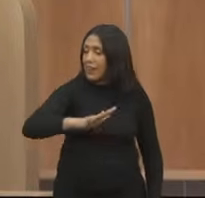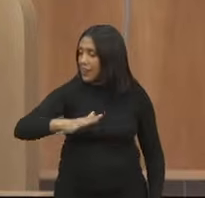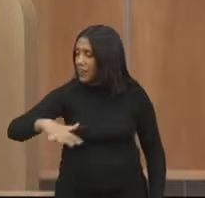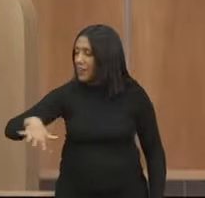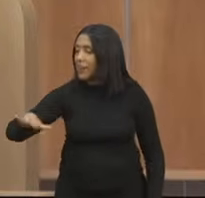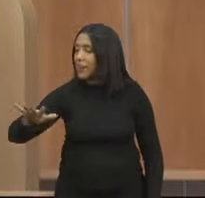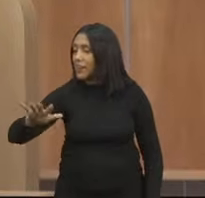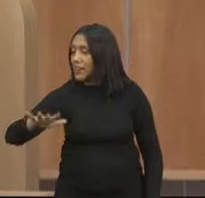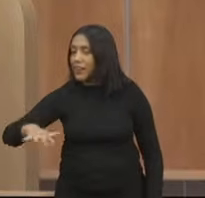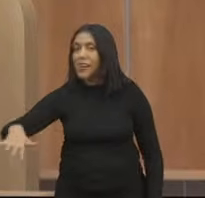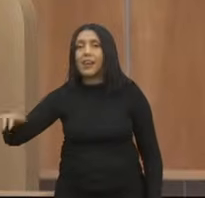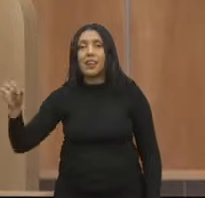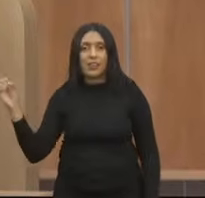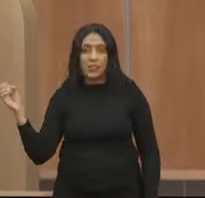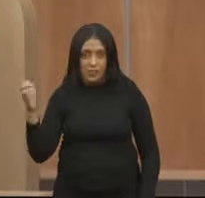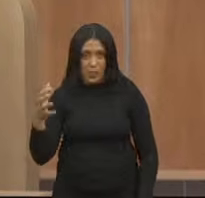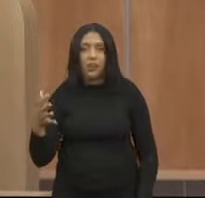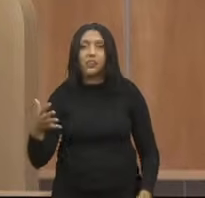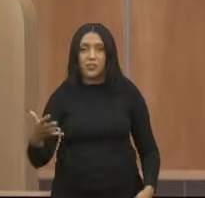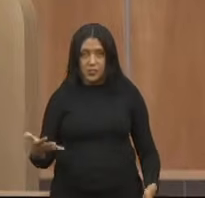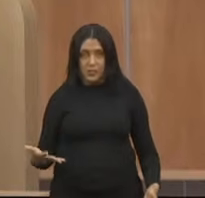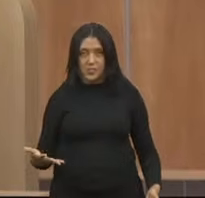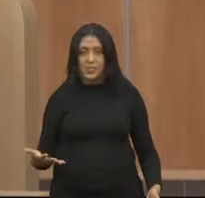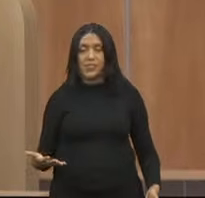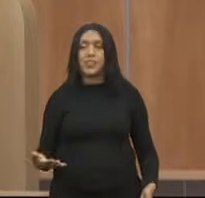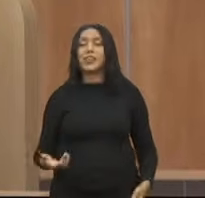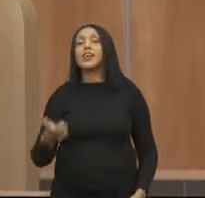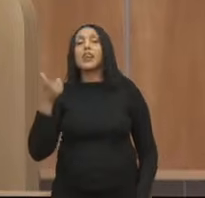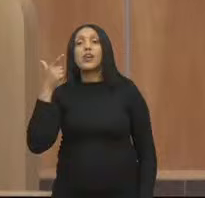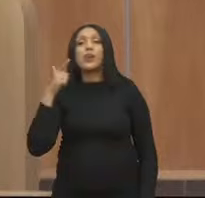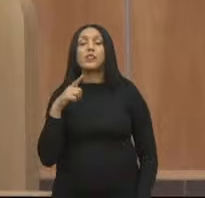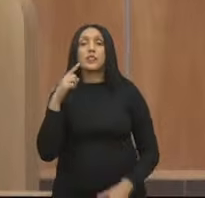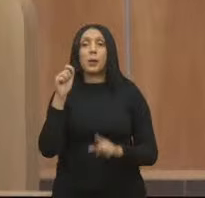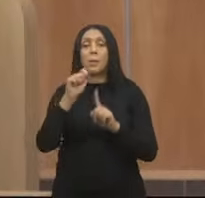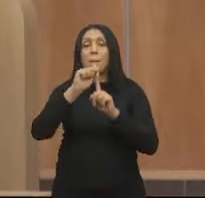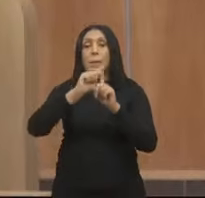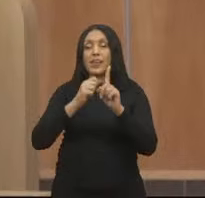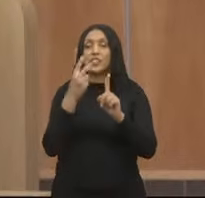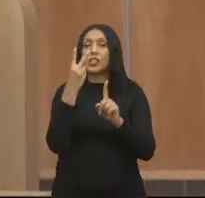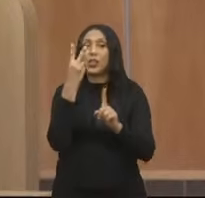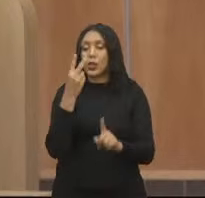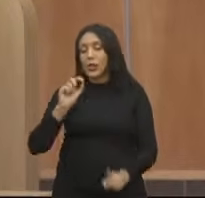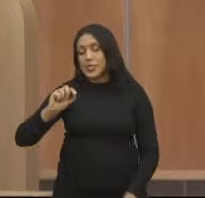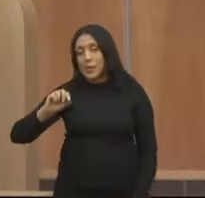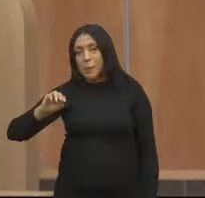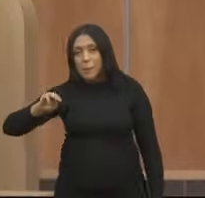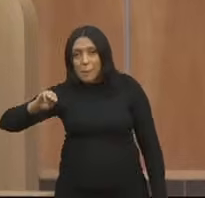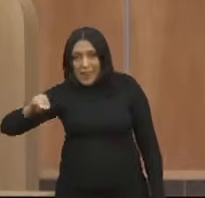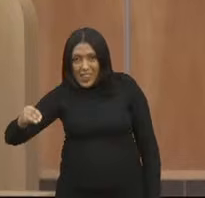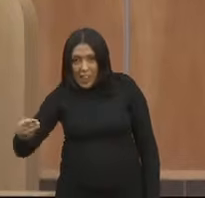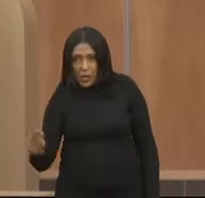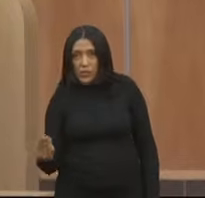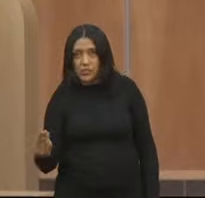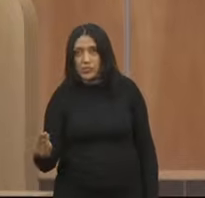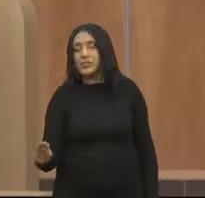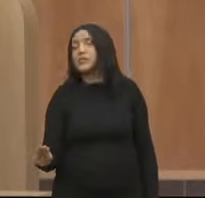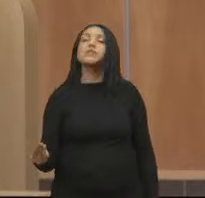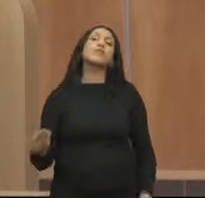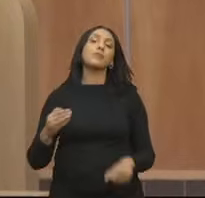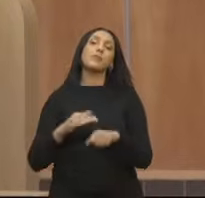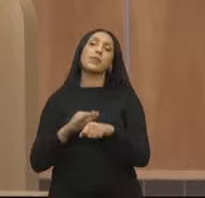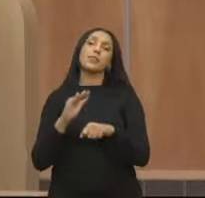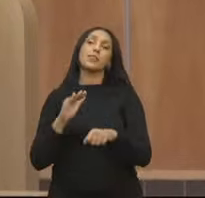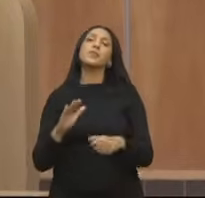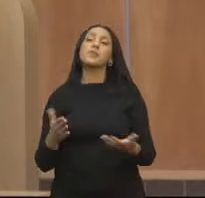600, então são 2 milhões a mais. E eu estou falando isso porque a gente tem que ter consistência